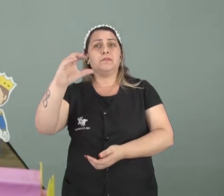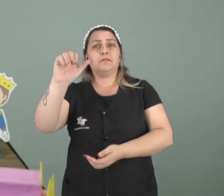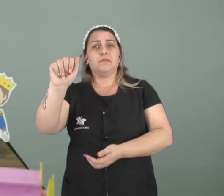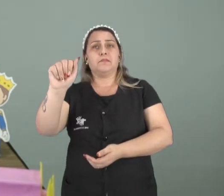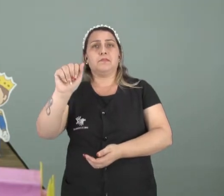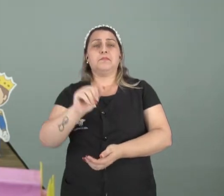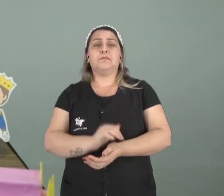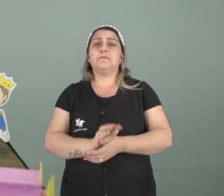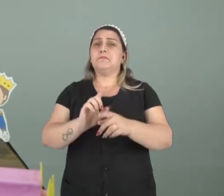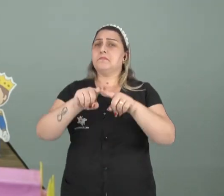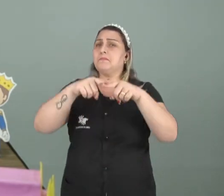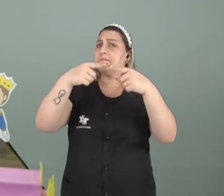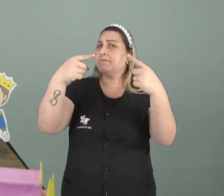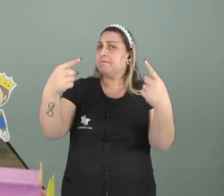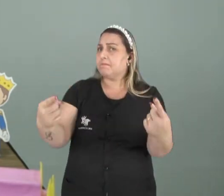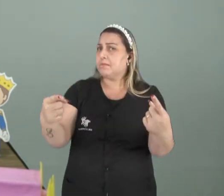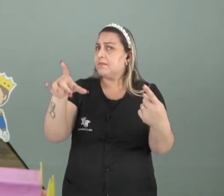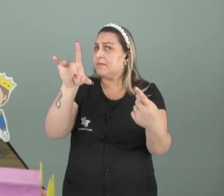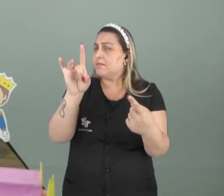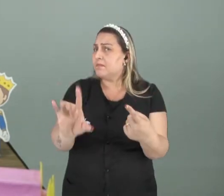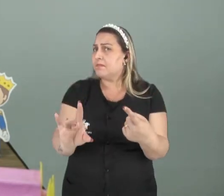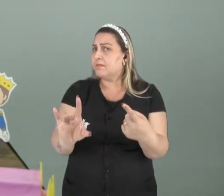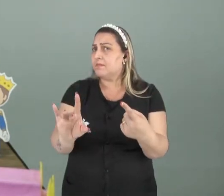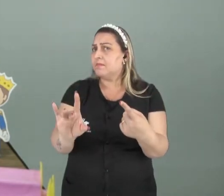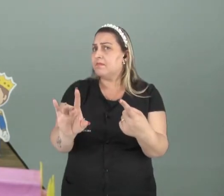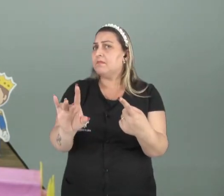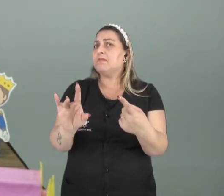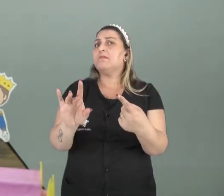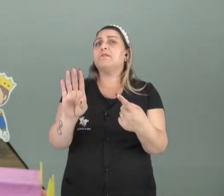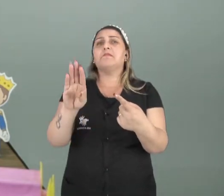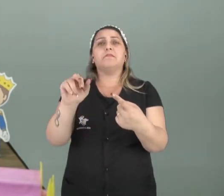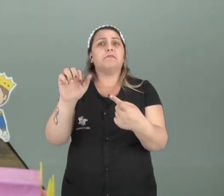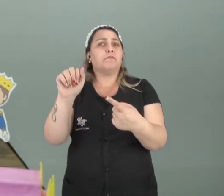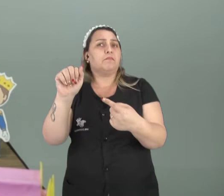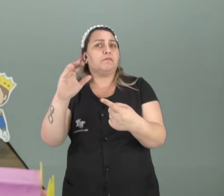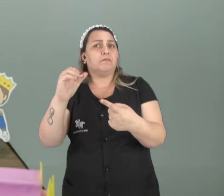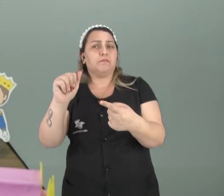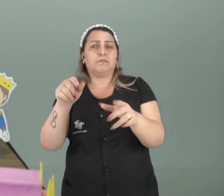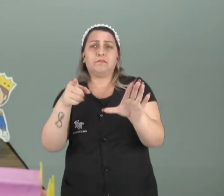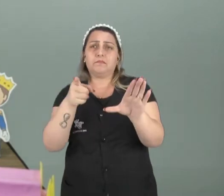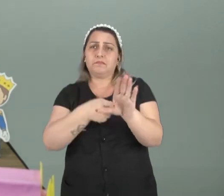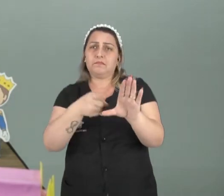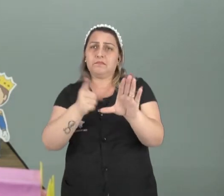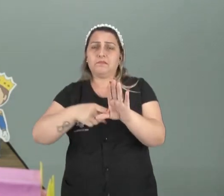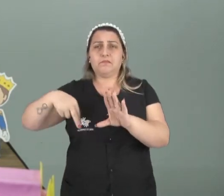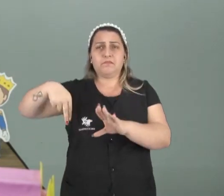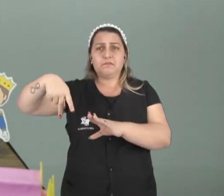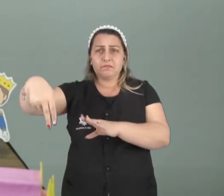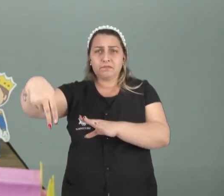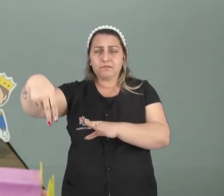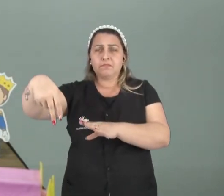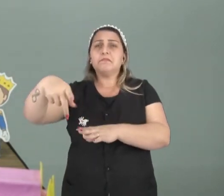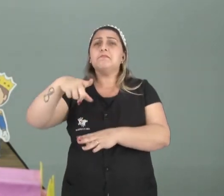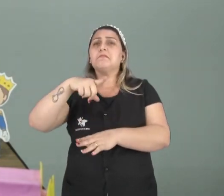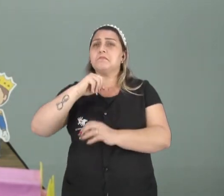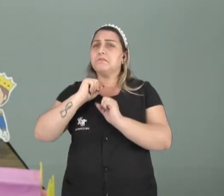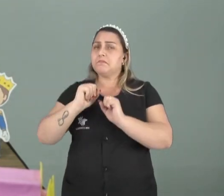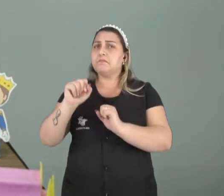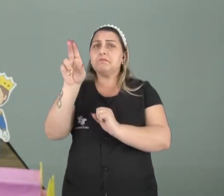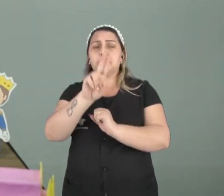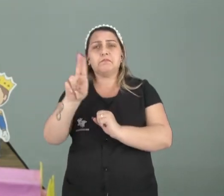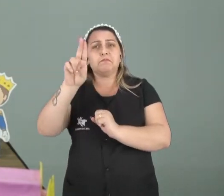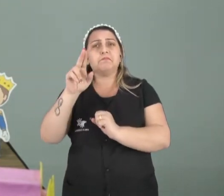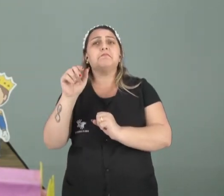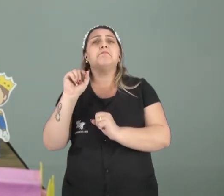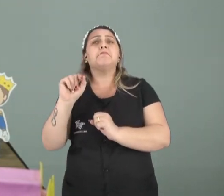braça. Mas será que só tem a braça, o pé e os passos? Será que nós podemos utilizar